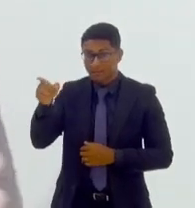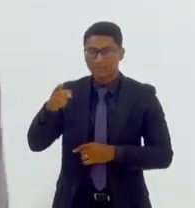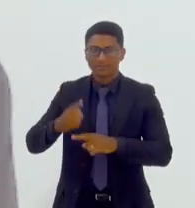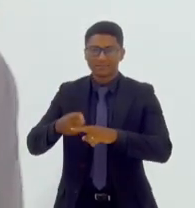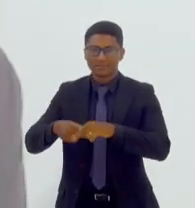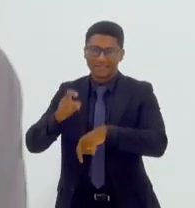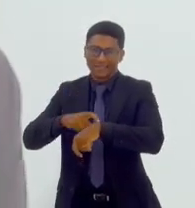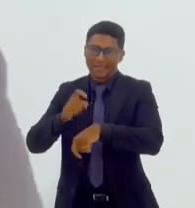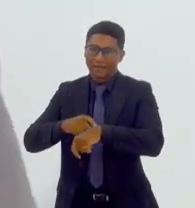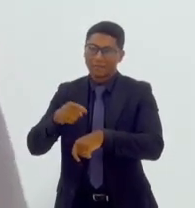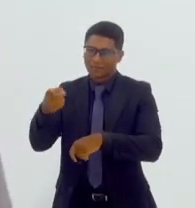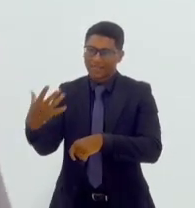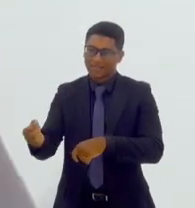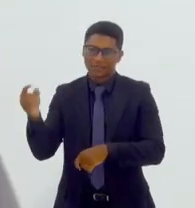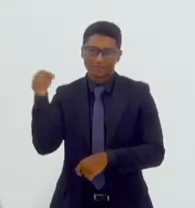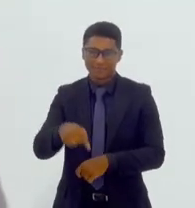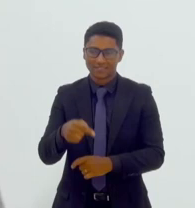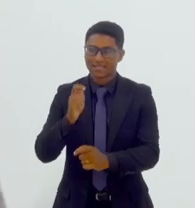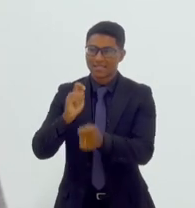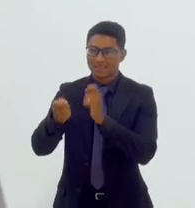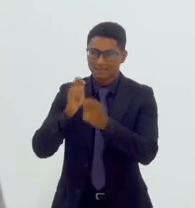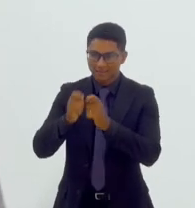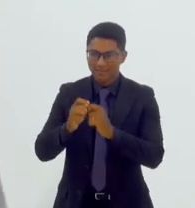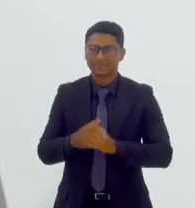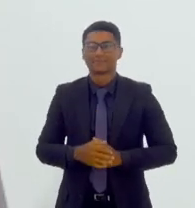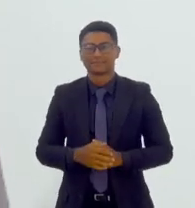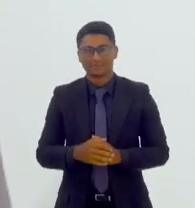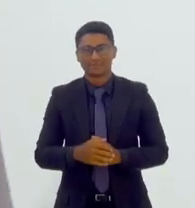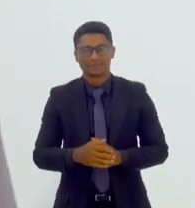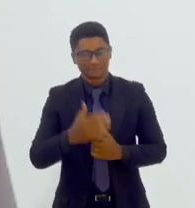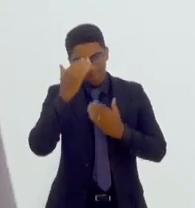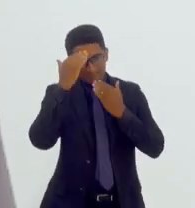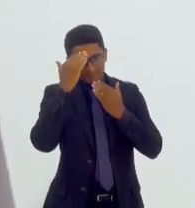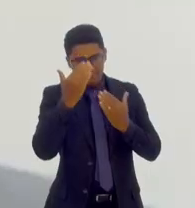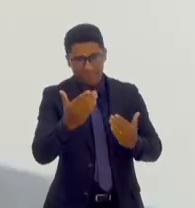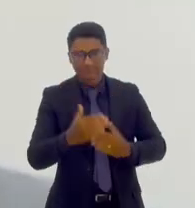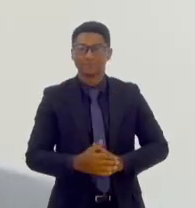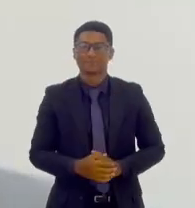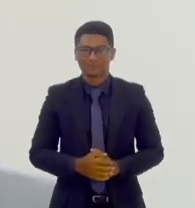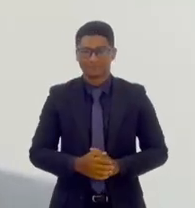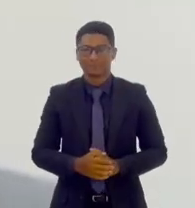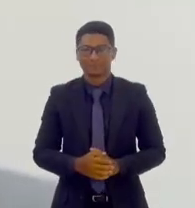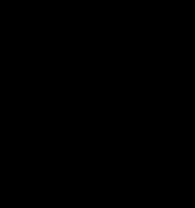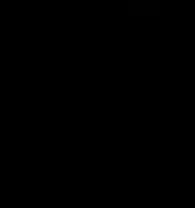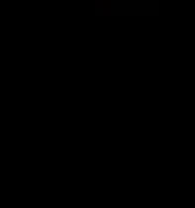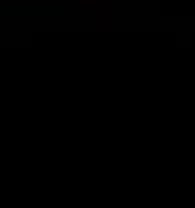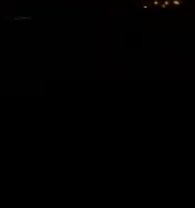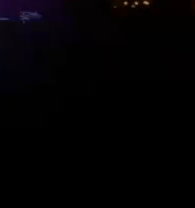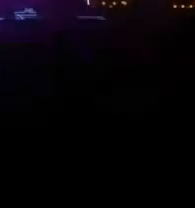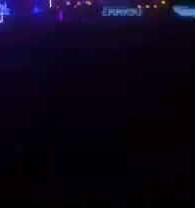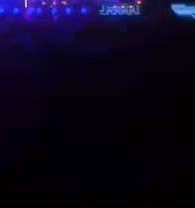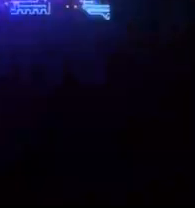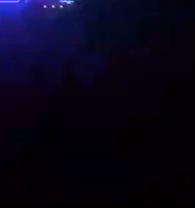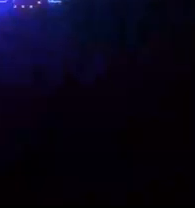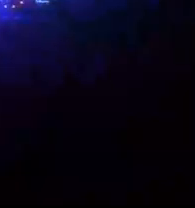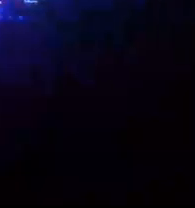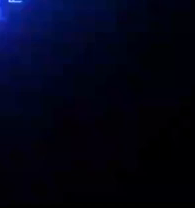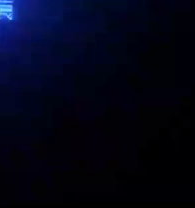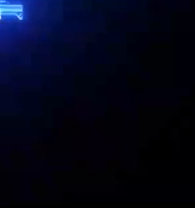por ter aberto um espaço na sua agenda para contribuir com o desenho dessa agenda de futuro. Eu que agradeço, foi um prazer.